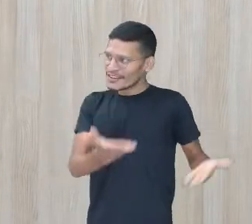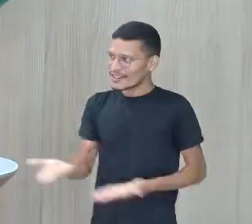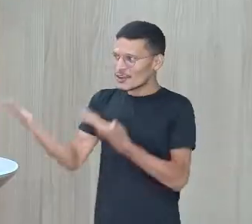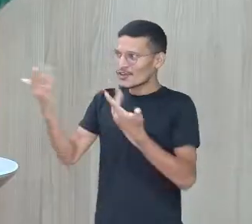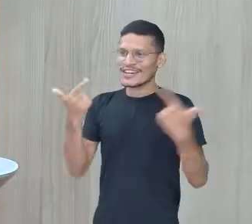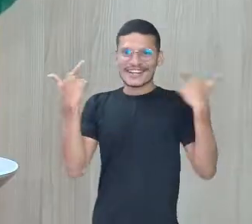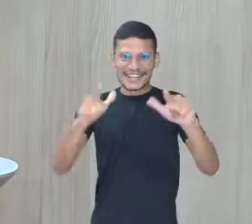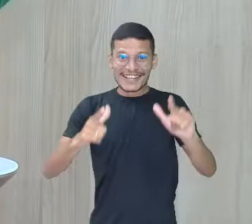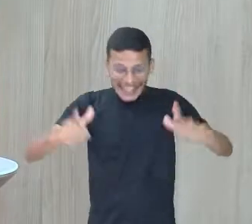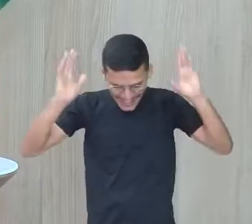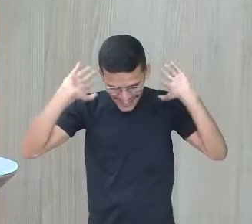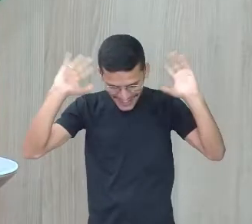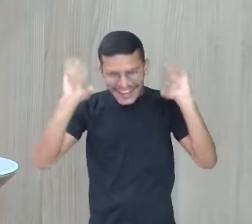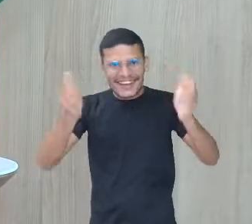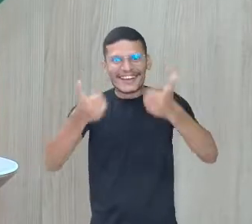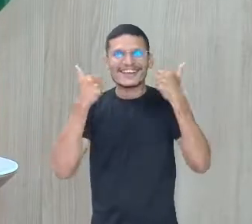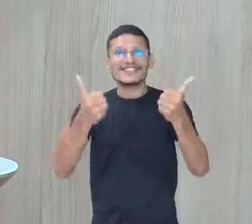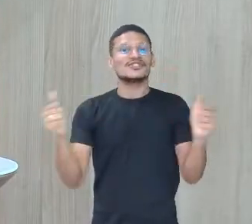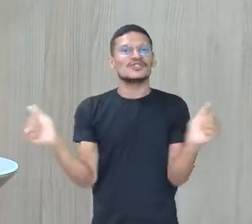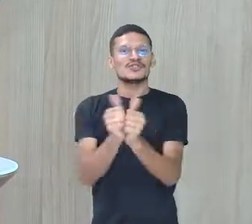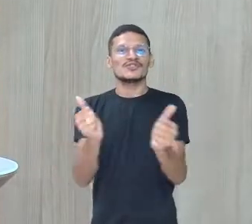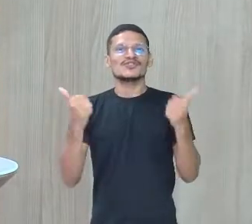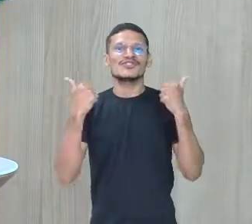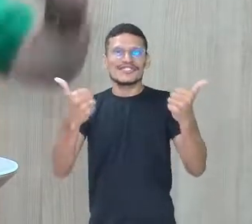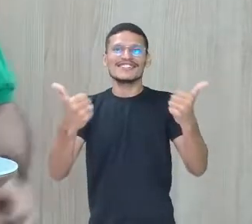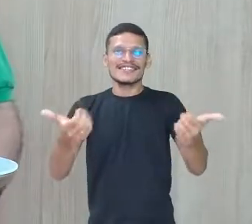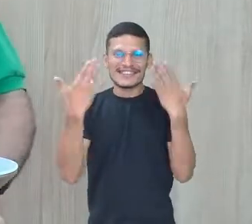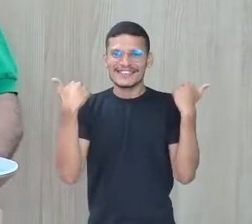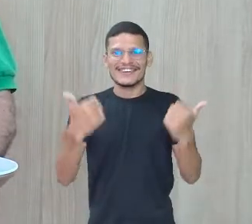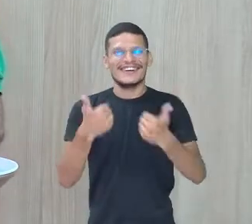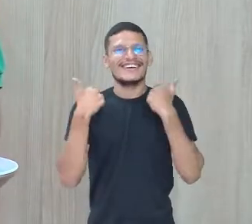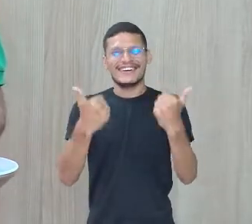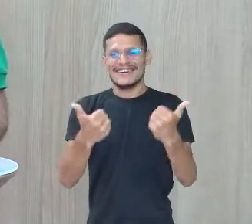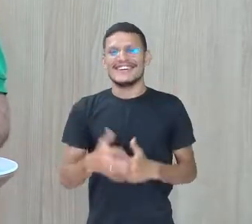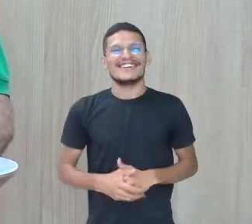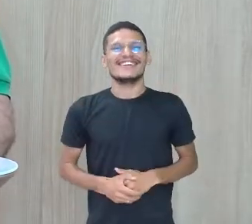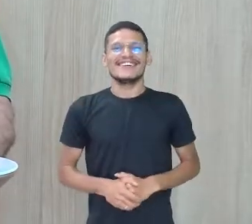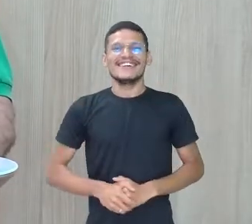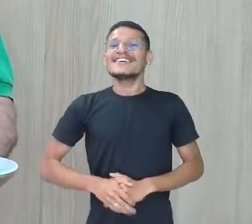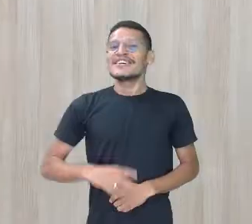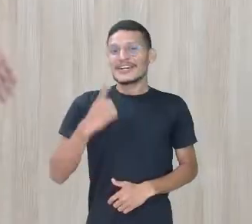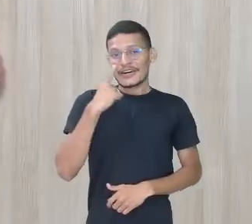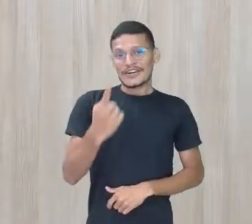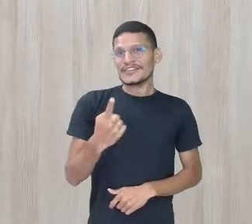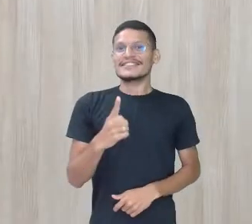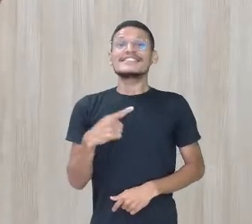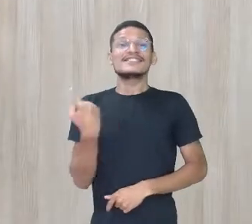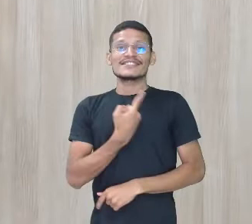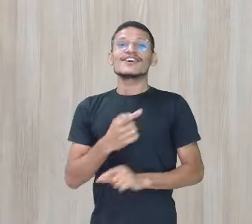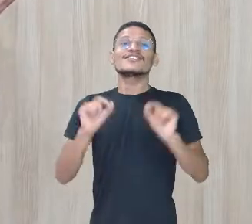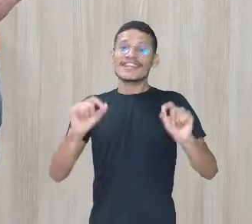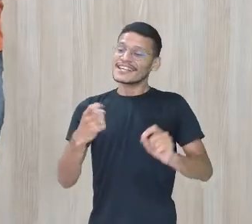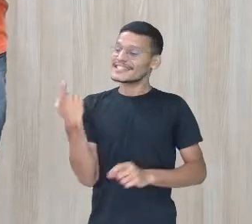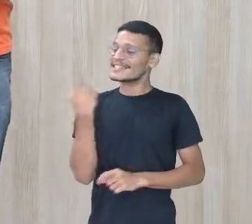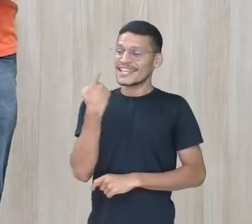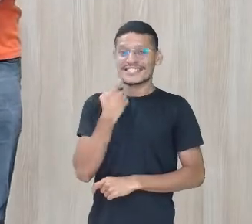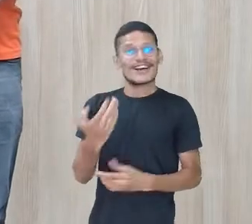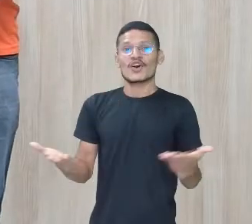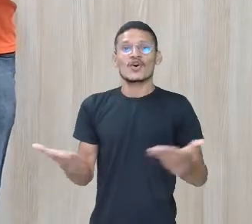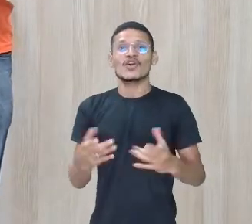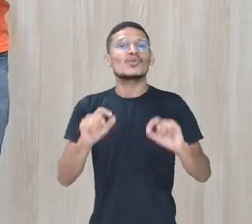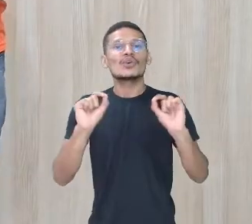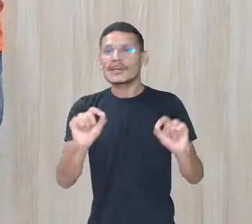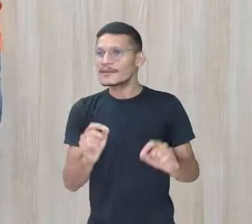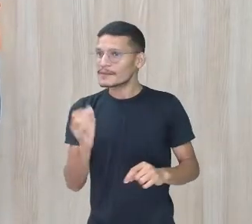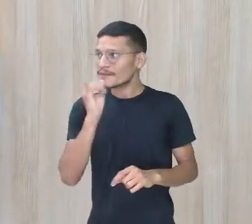embora. Aê, tamo junto, aê, pessoal. É isso aí. Né? Eu acho que sexta-feira, né, professor? O professor